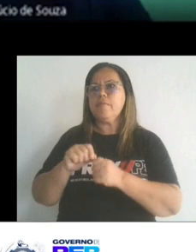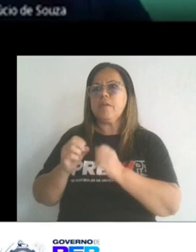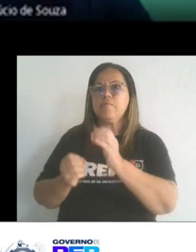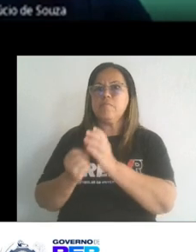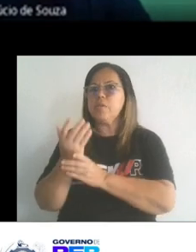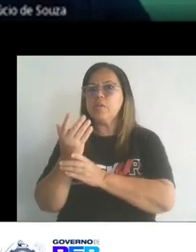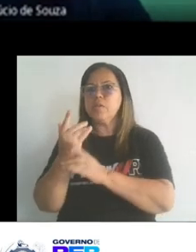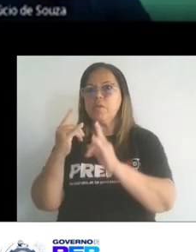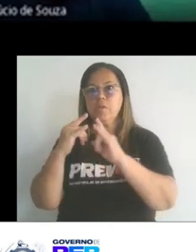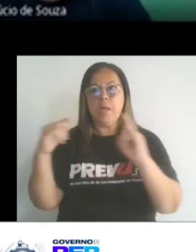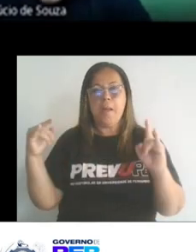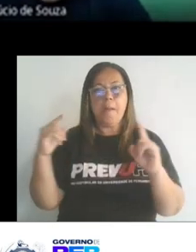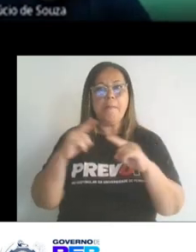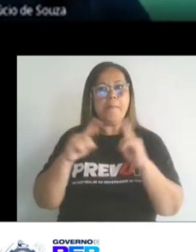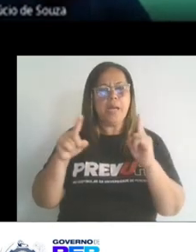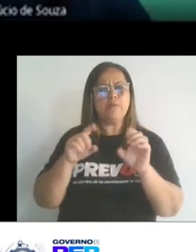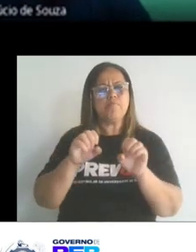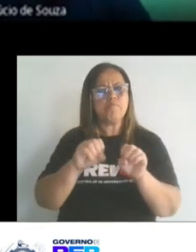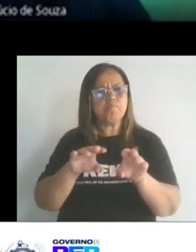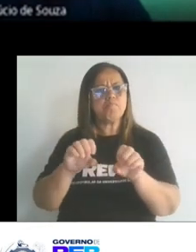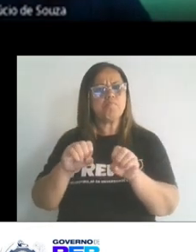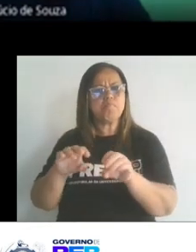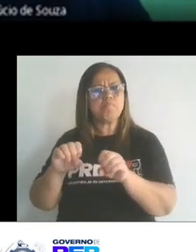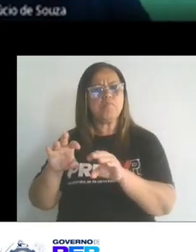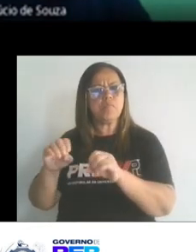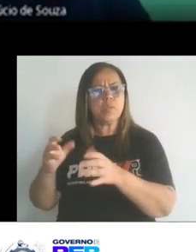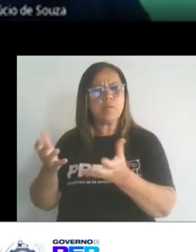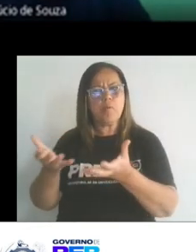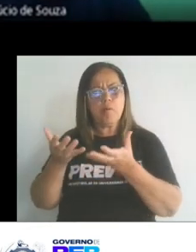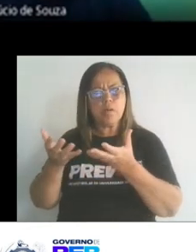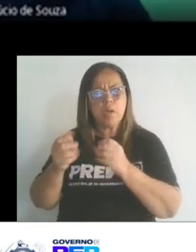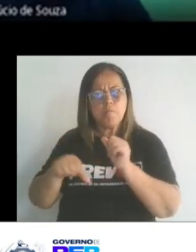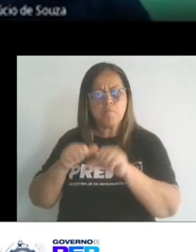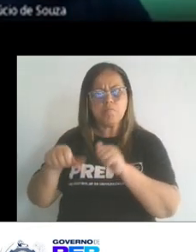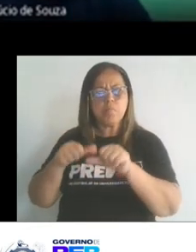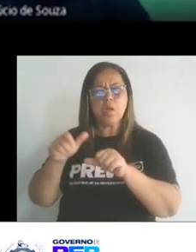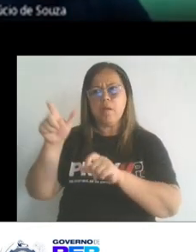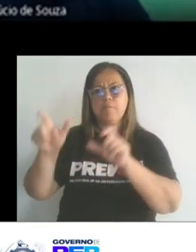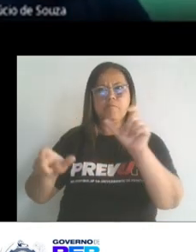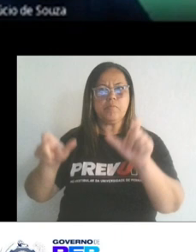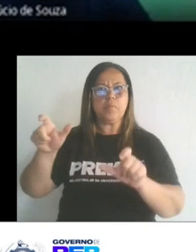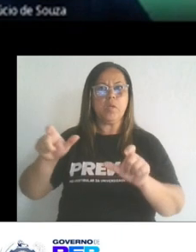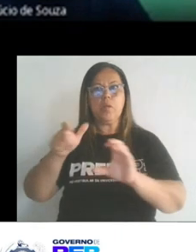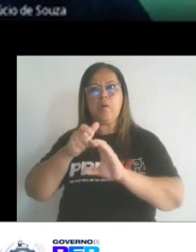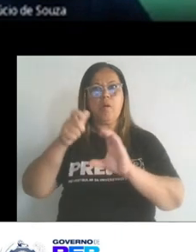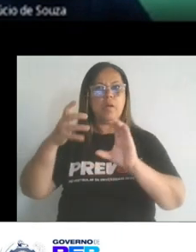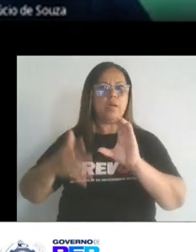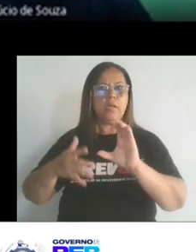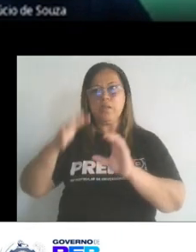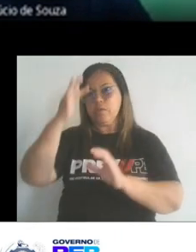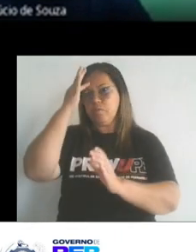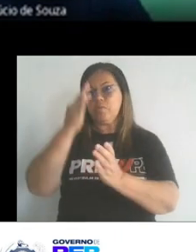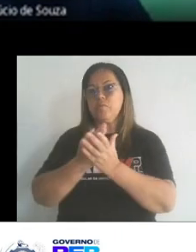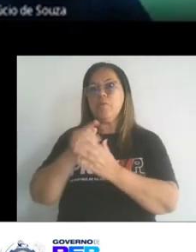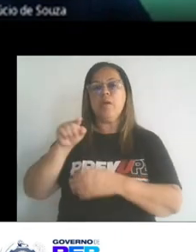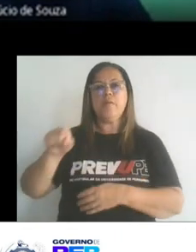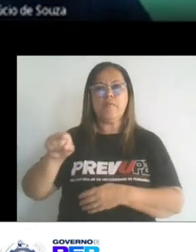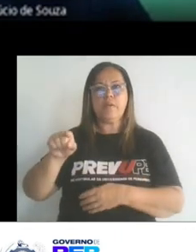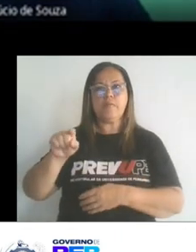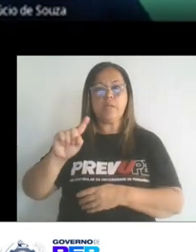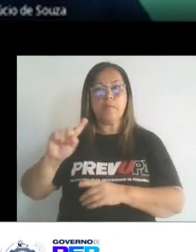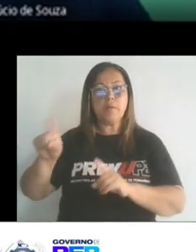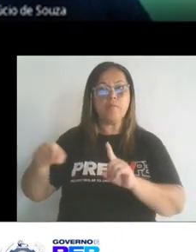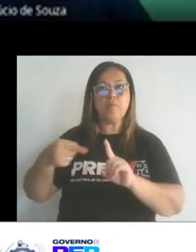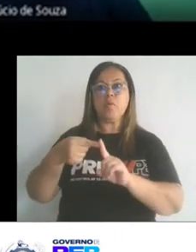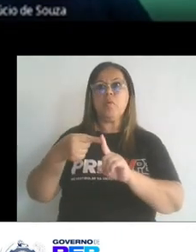é também educador pretende reconstruir o homem seu caráter sua fé para atingir